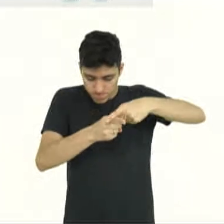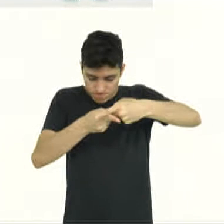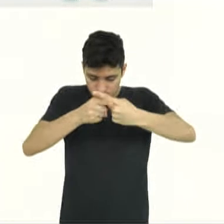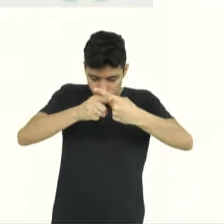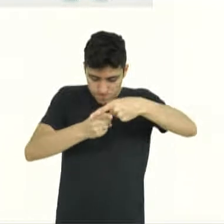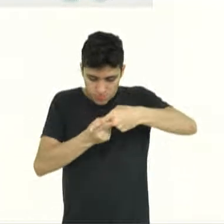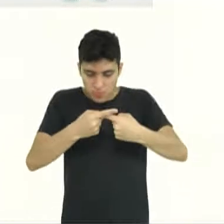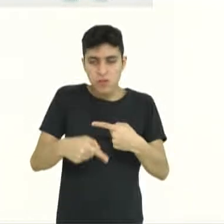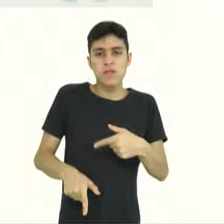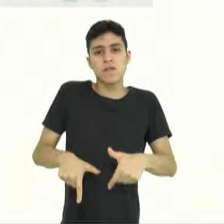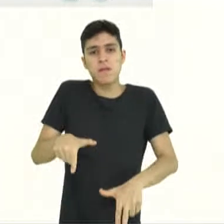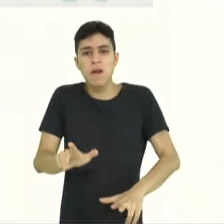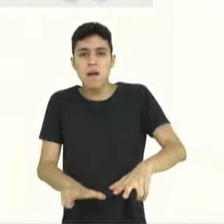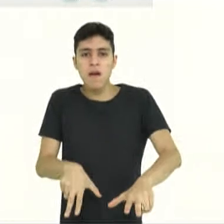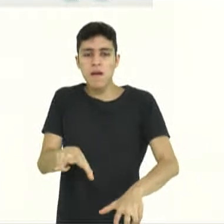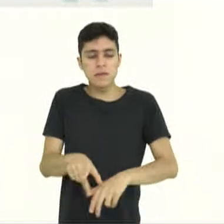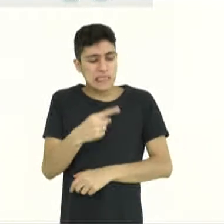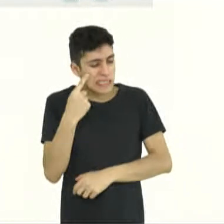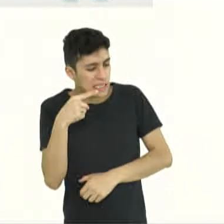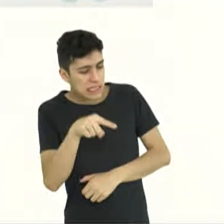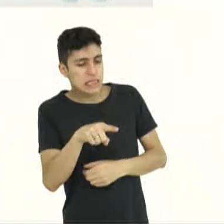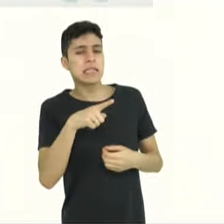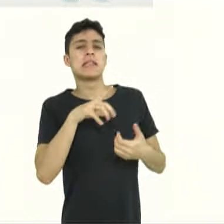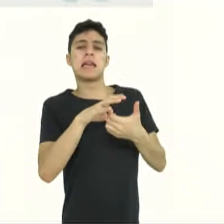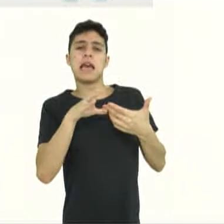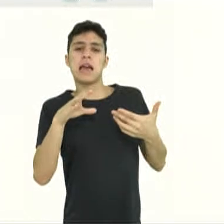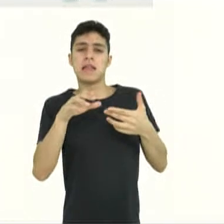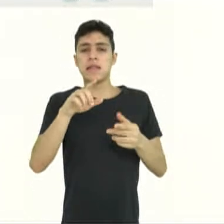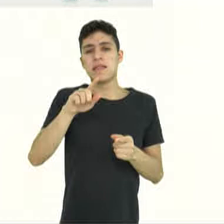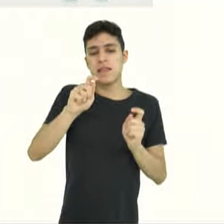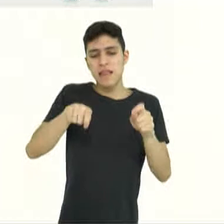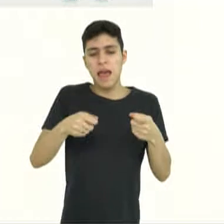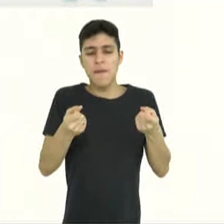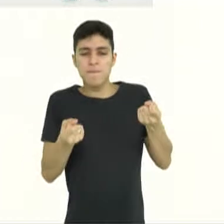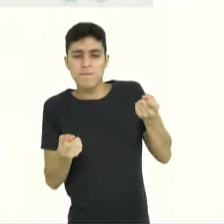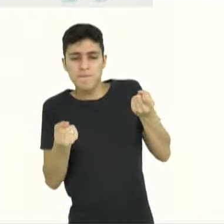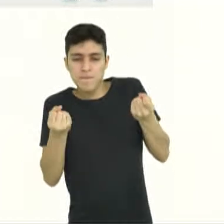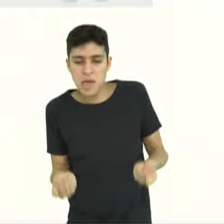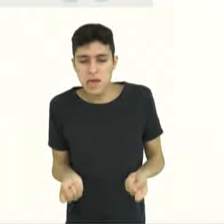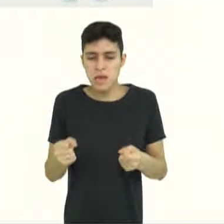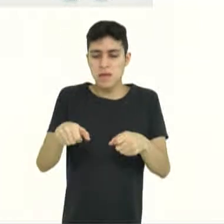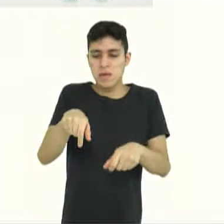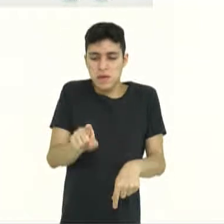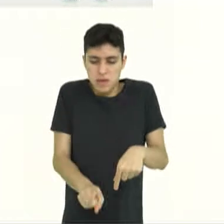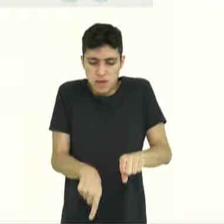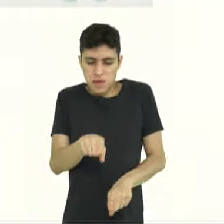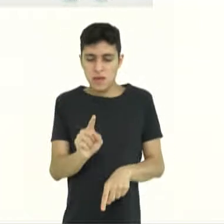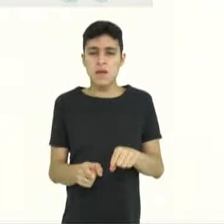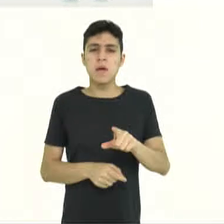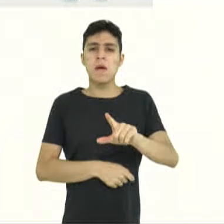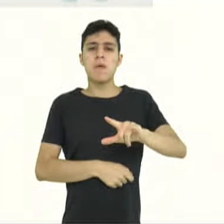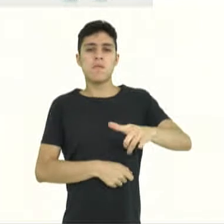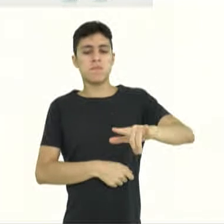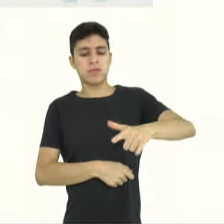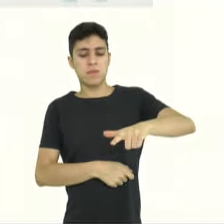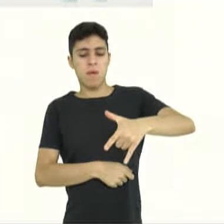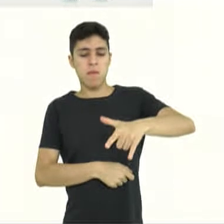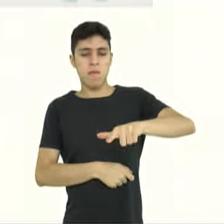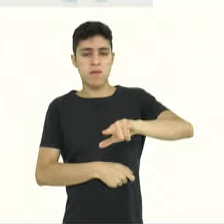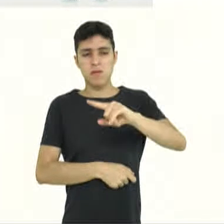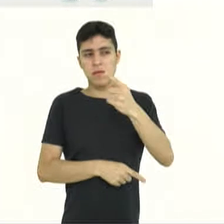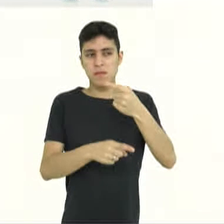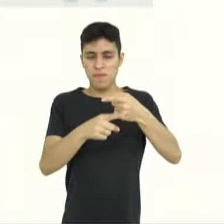movimentá-lo. Uma característica é a possibilidade de coordenar o peso, eixos e pernas do boneco em apenas uma mão, que manipula